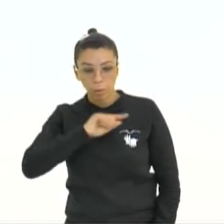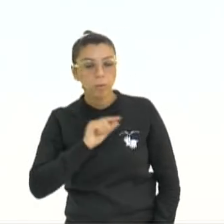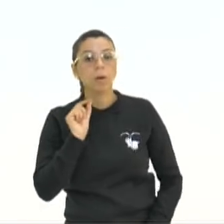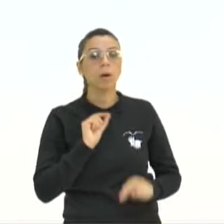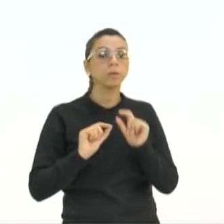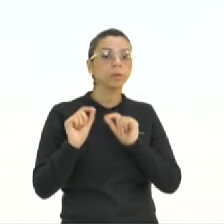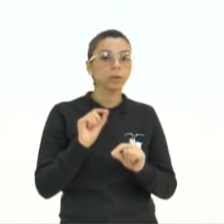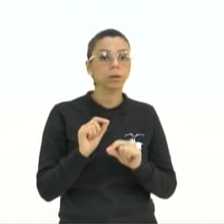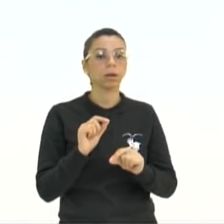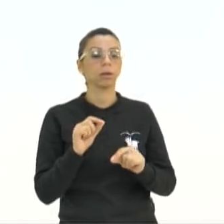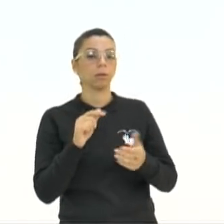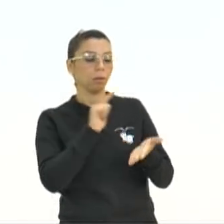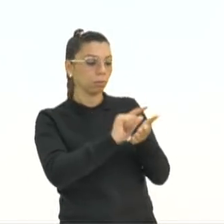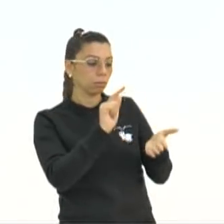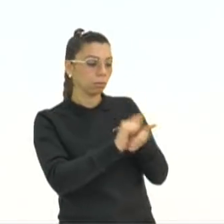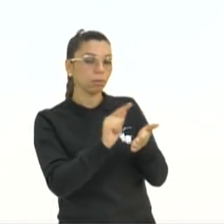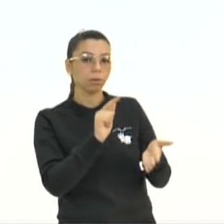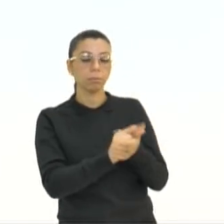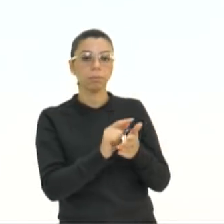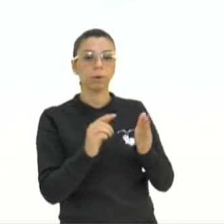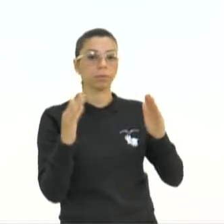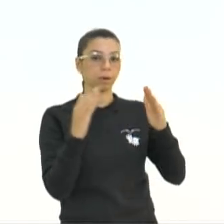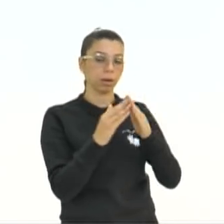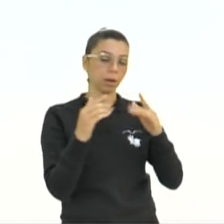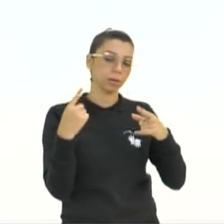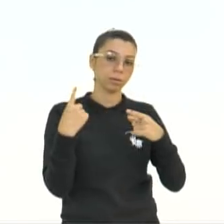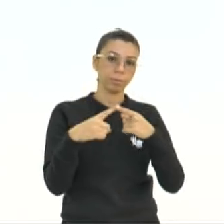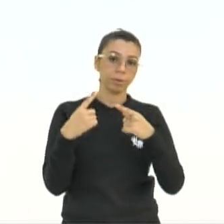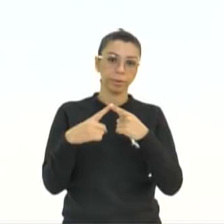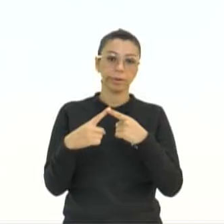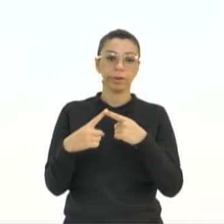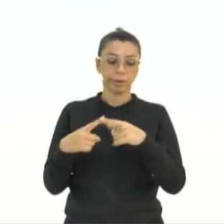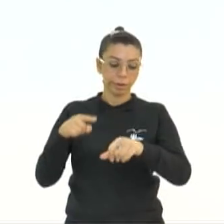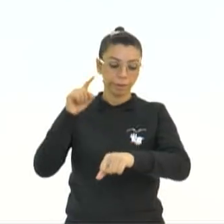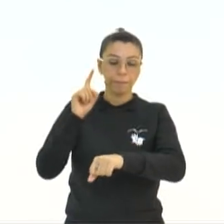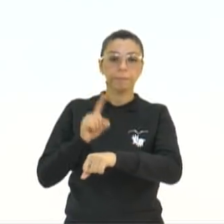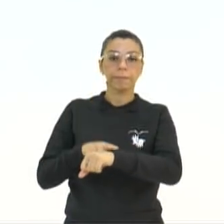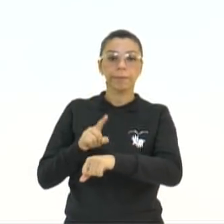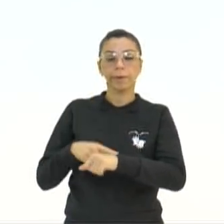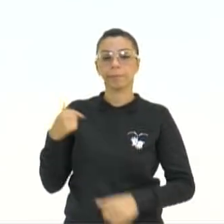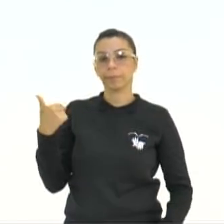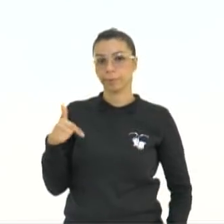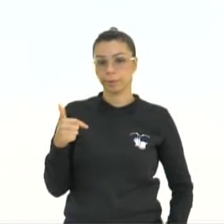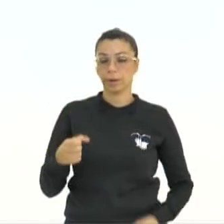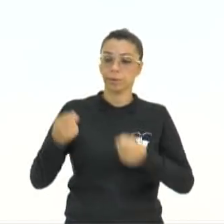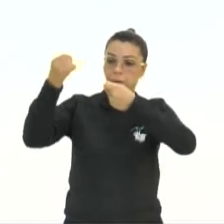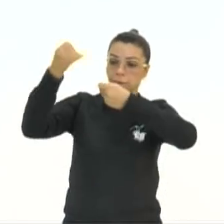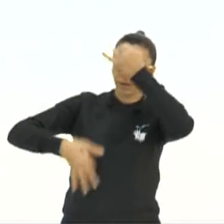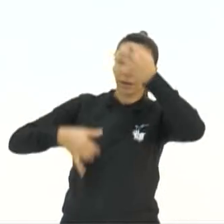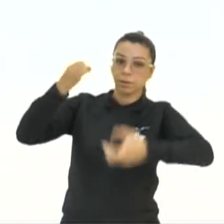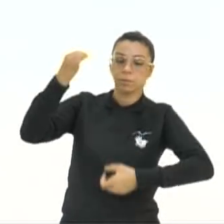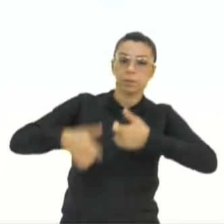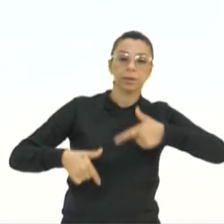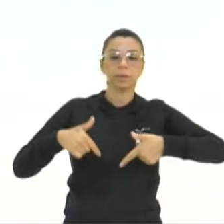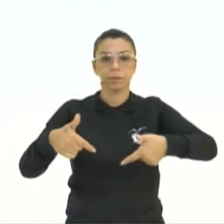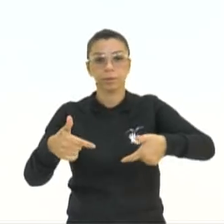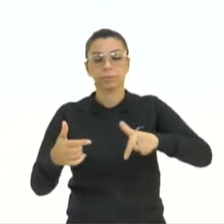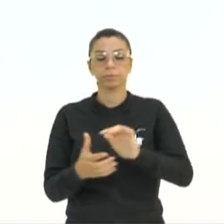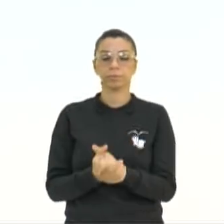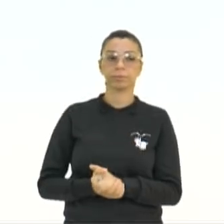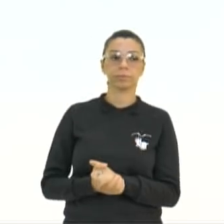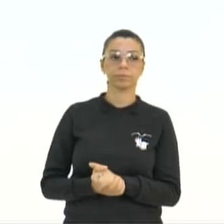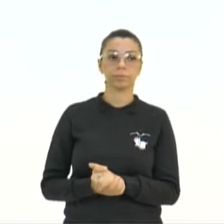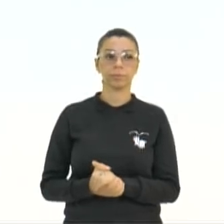nosso apartamento antes porque nós não tínhamos tempo. Então, está te explicando a ação. E o so? So é